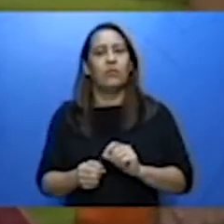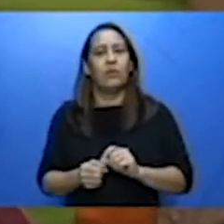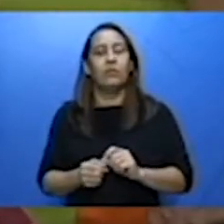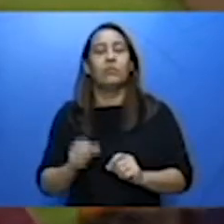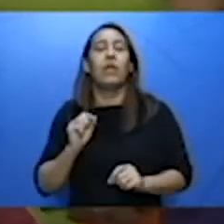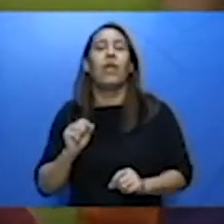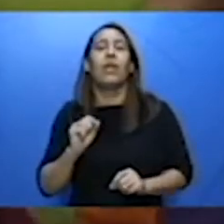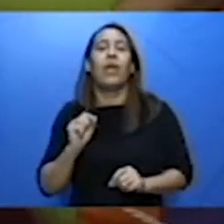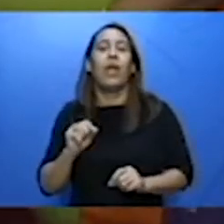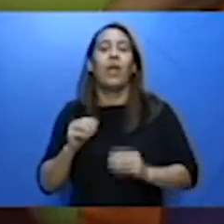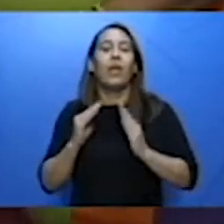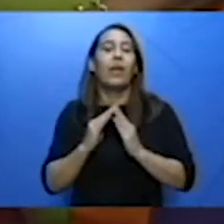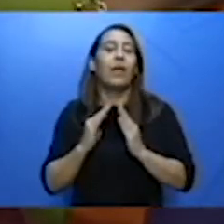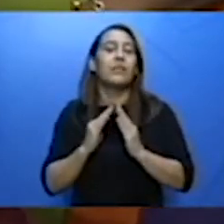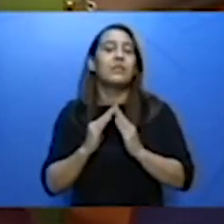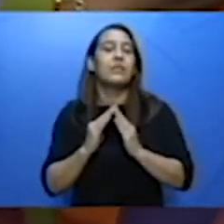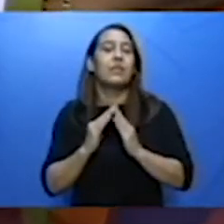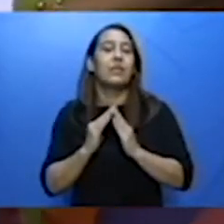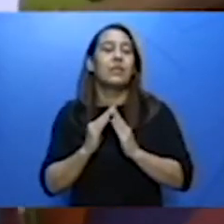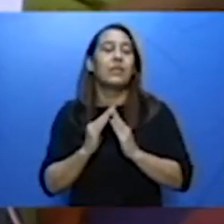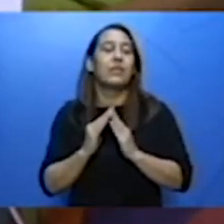morar aqui? Vamos perguntar para a